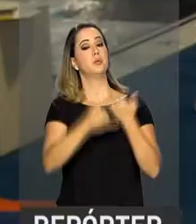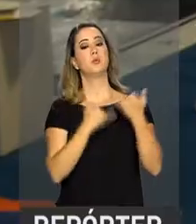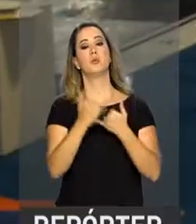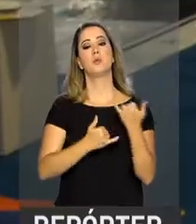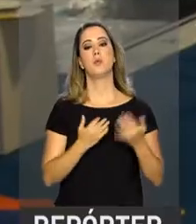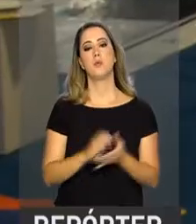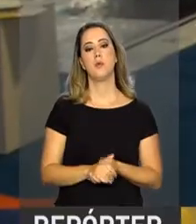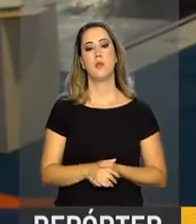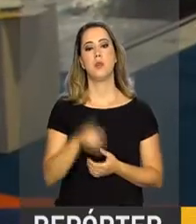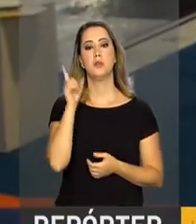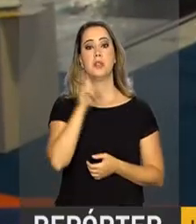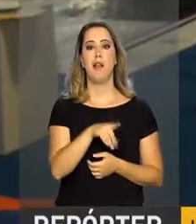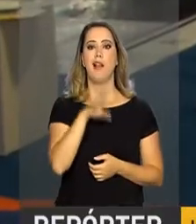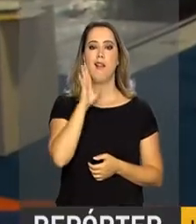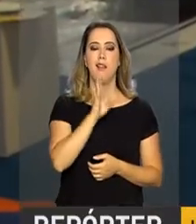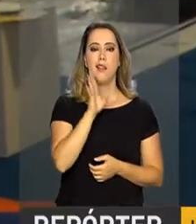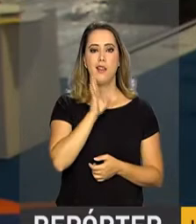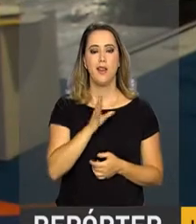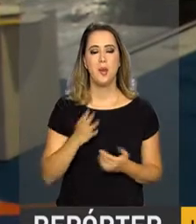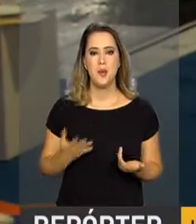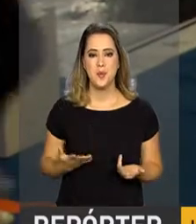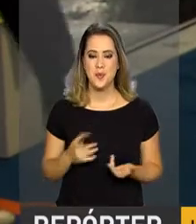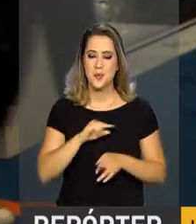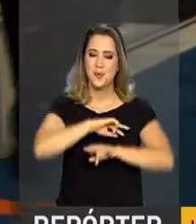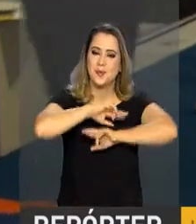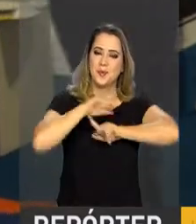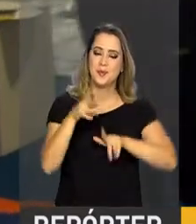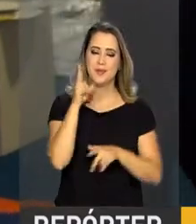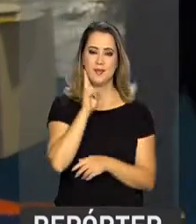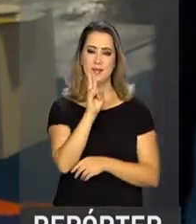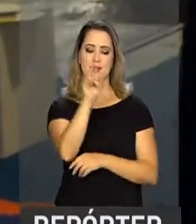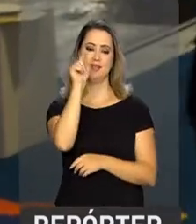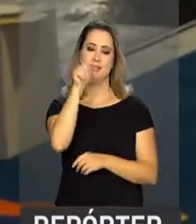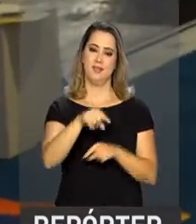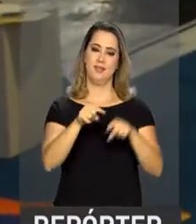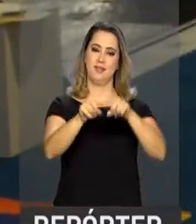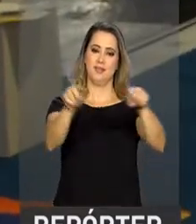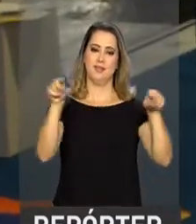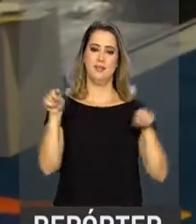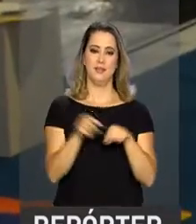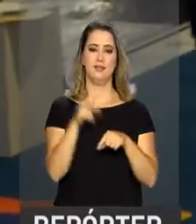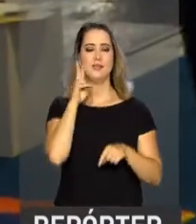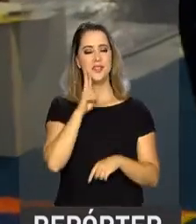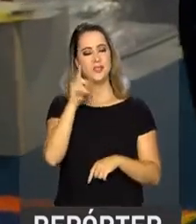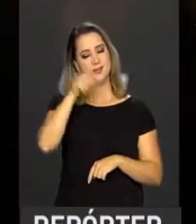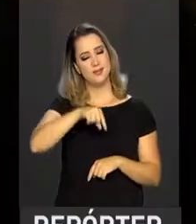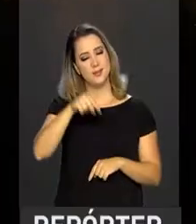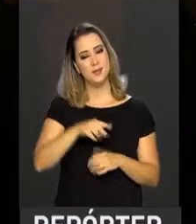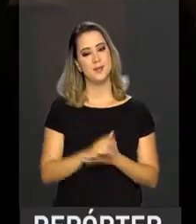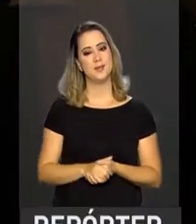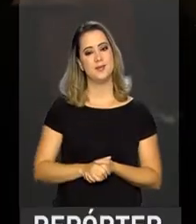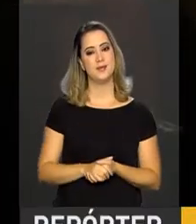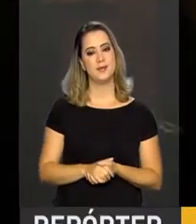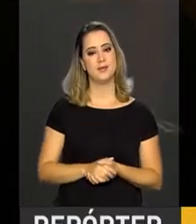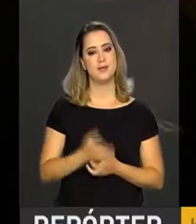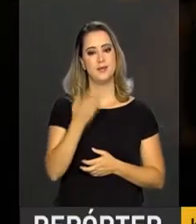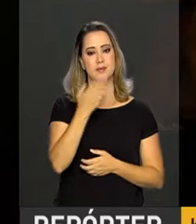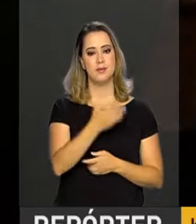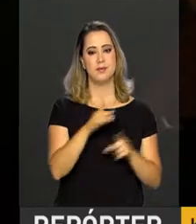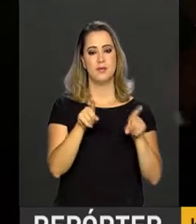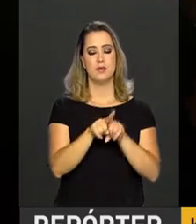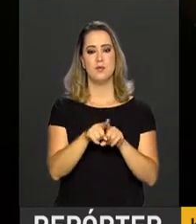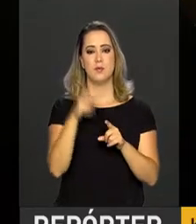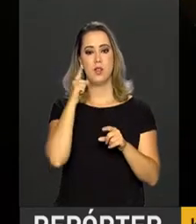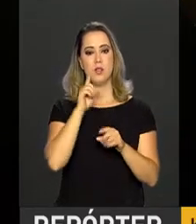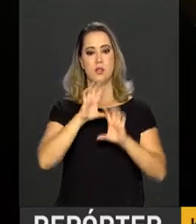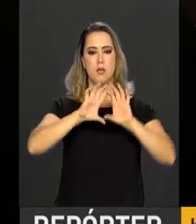brincando. Interessante, tipo, tem muita coisa que eu vi em sala de aula, que eu tô vendo aqui também. Nesse negócio aí